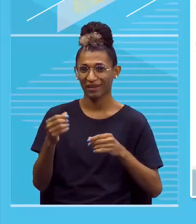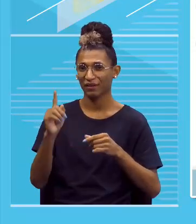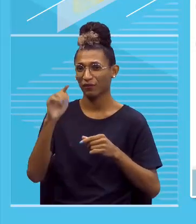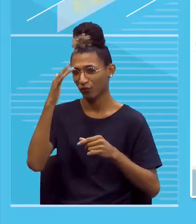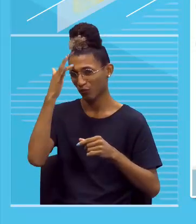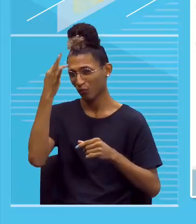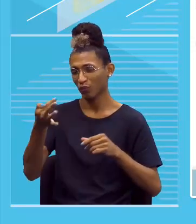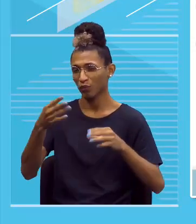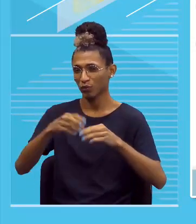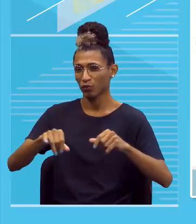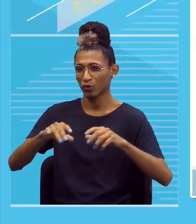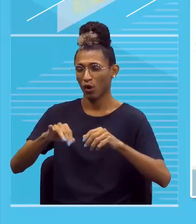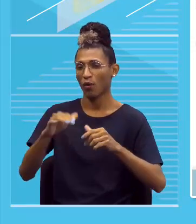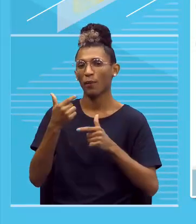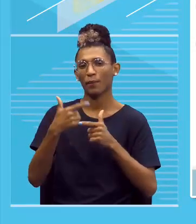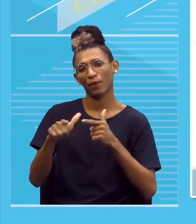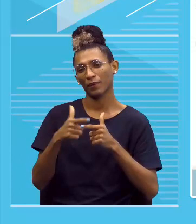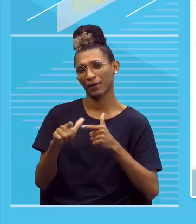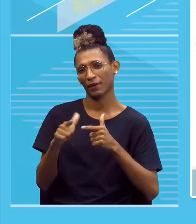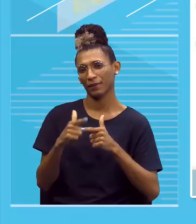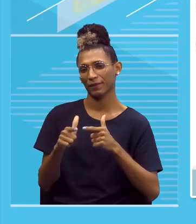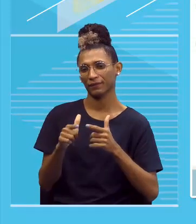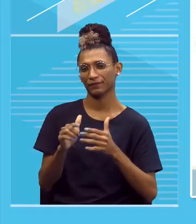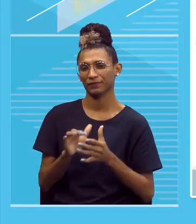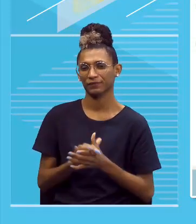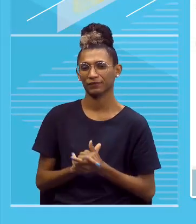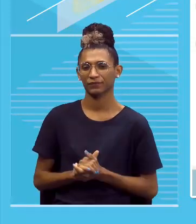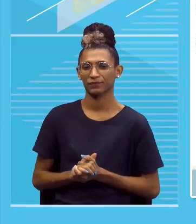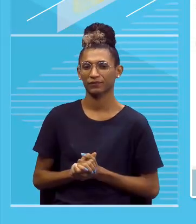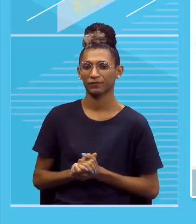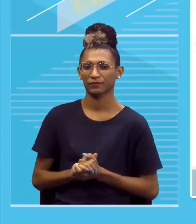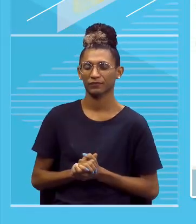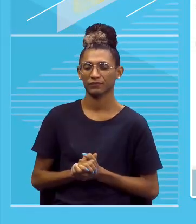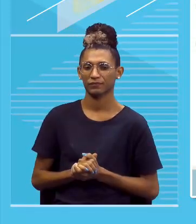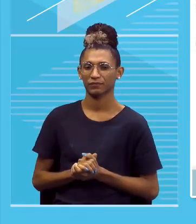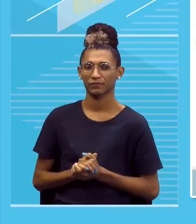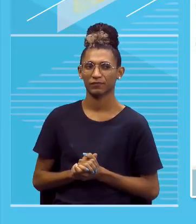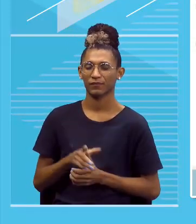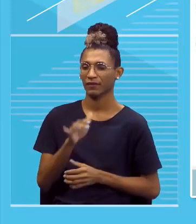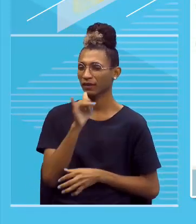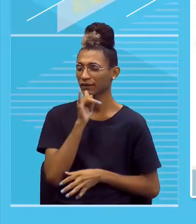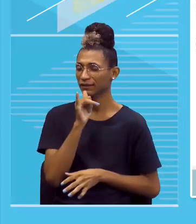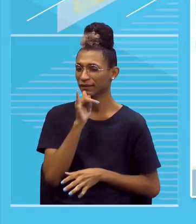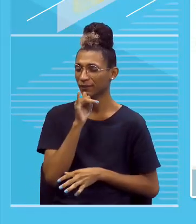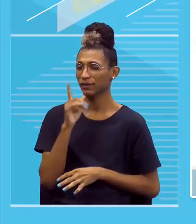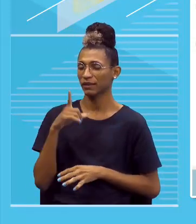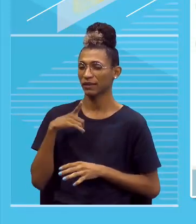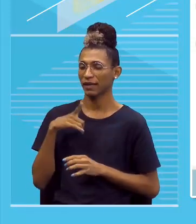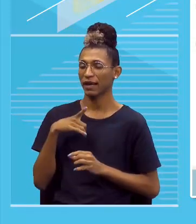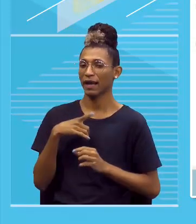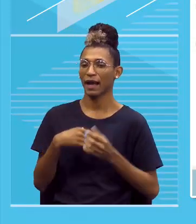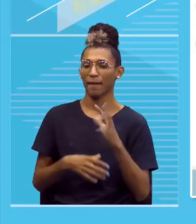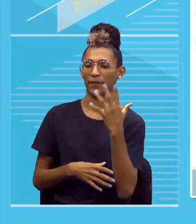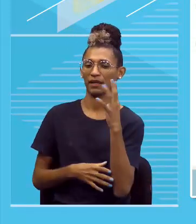eu vou gerar pragas porque turma se eu tenho uma praga que ataca o café